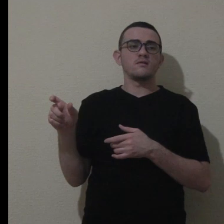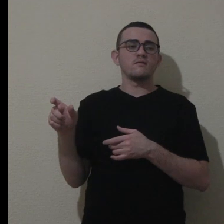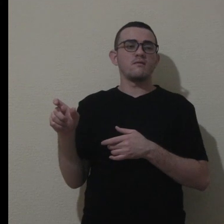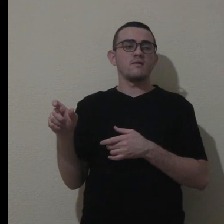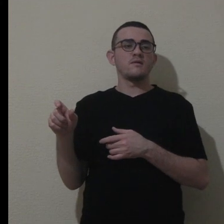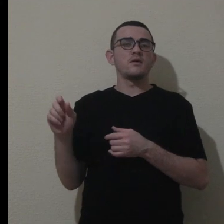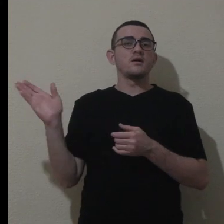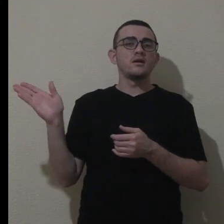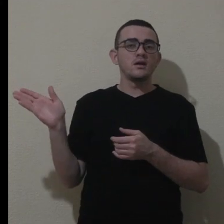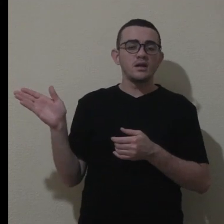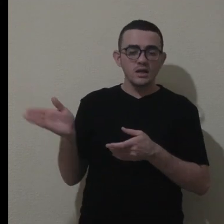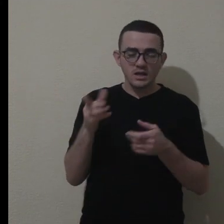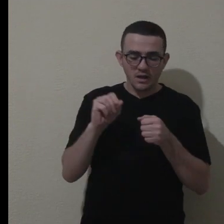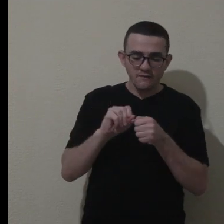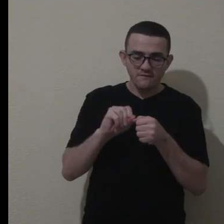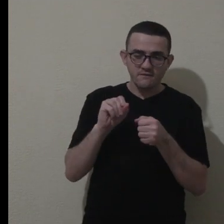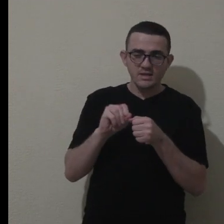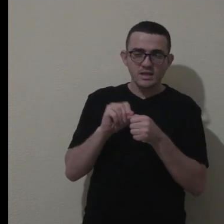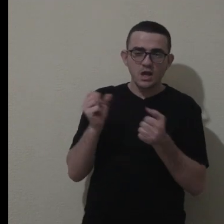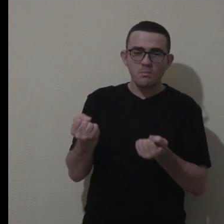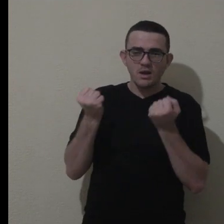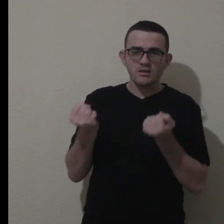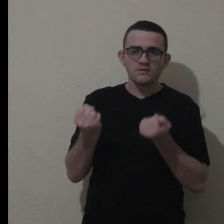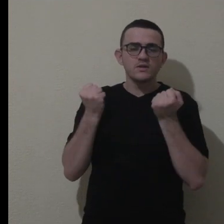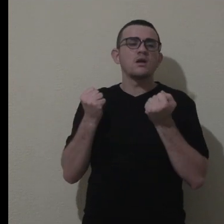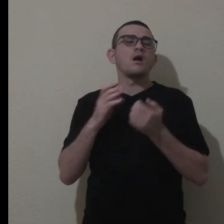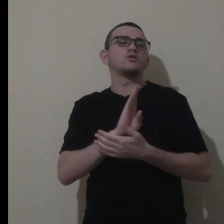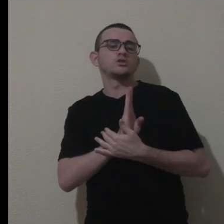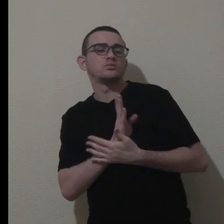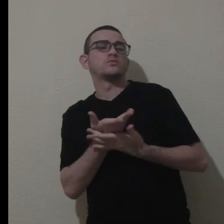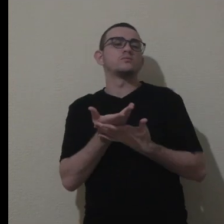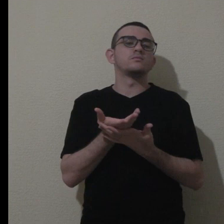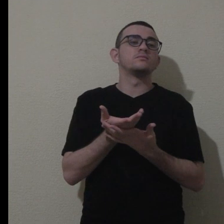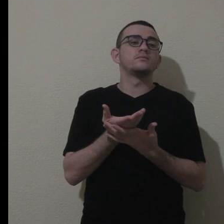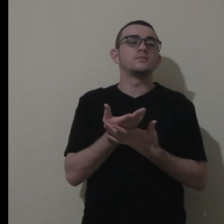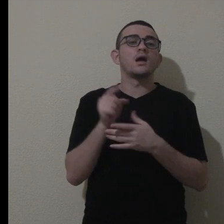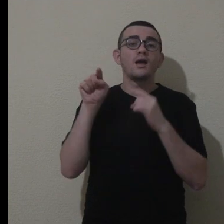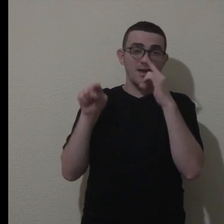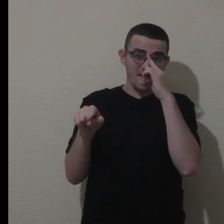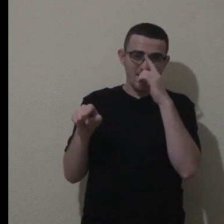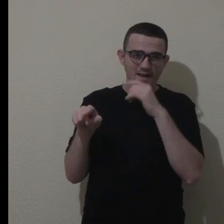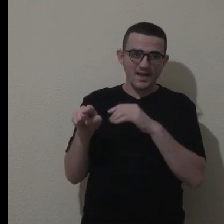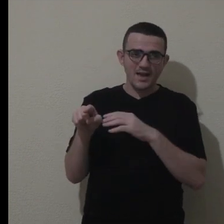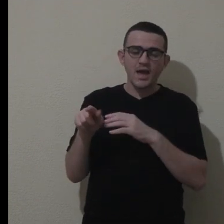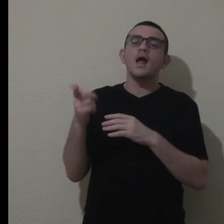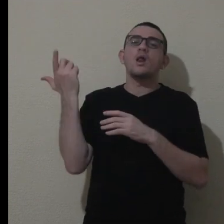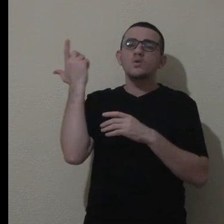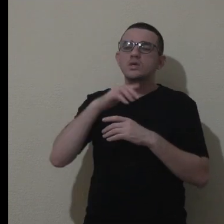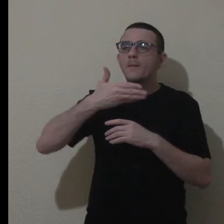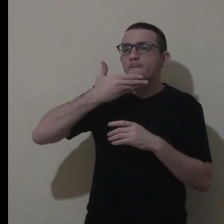18 anos, né, se primarem em fazer uma atividade física cardiovascular, elas